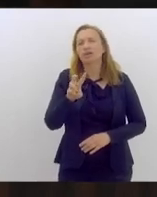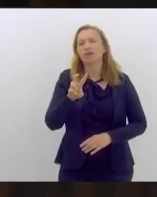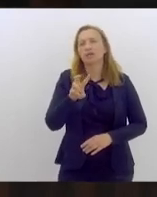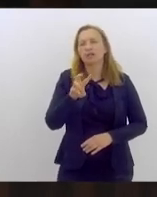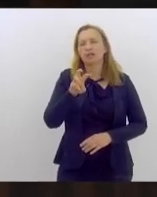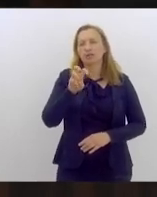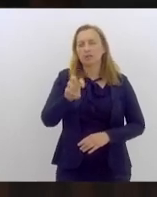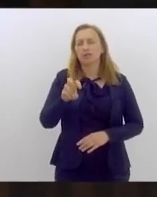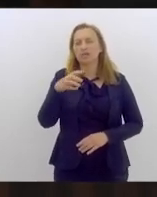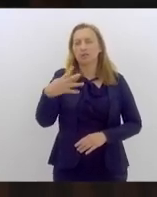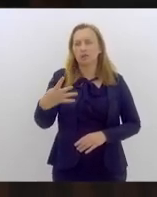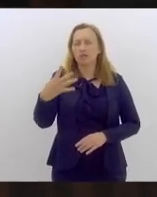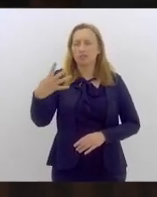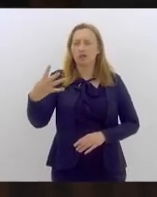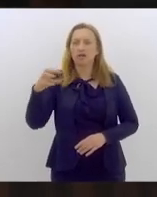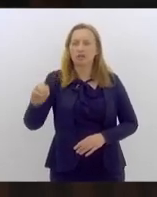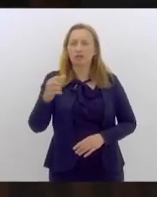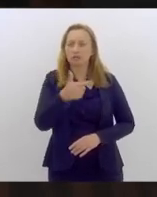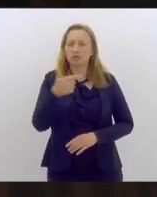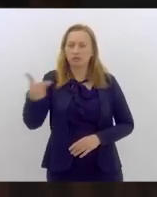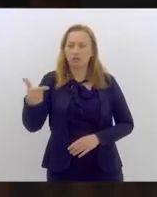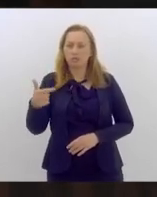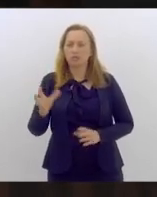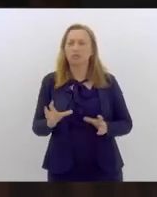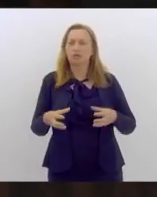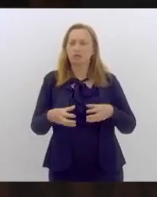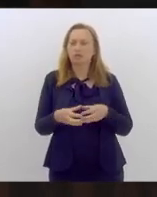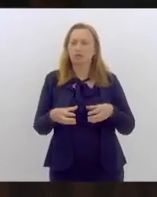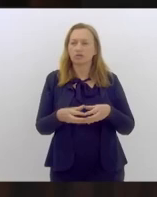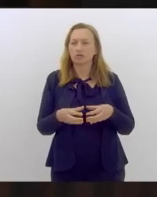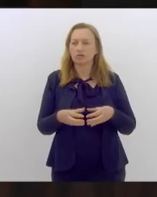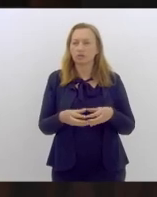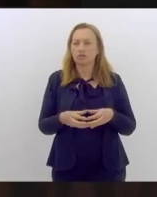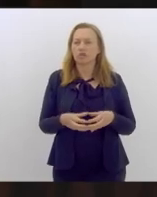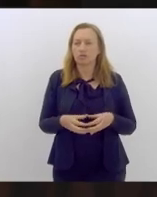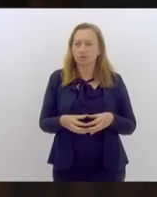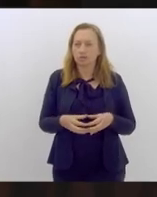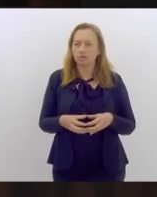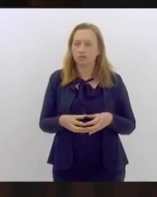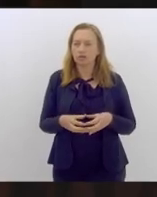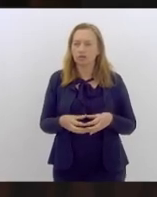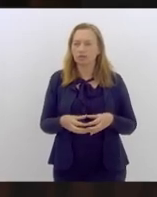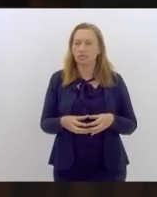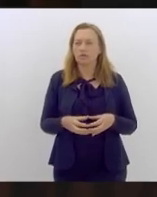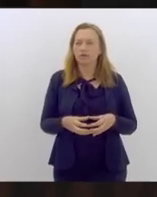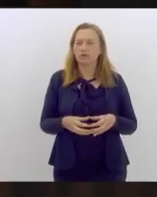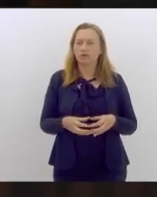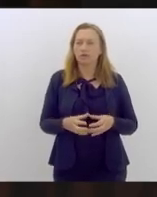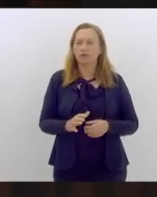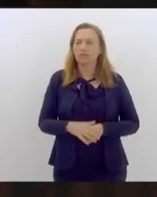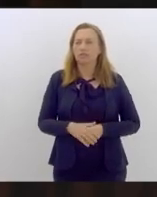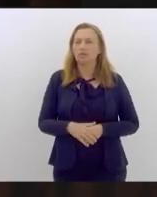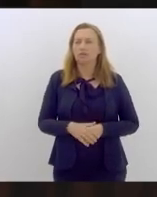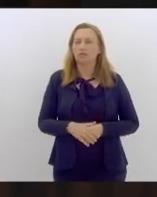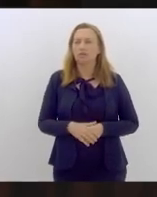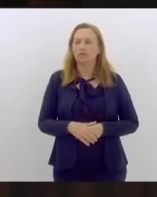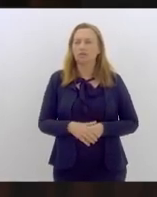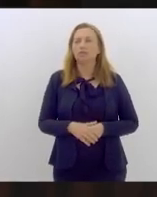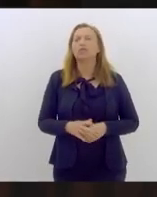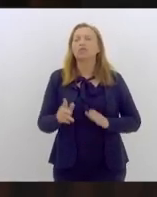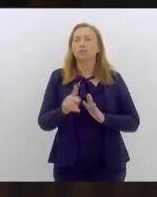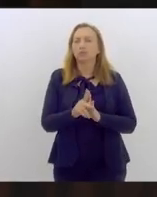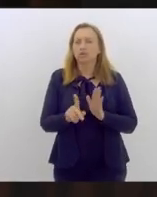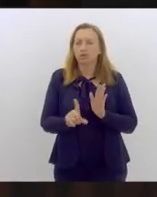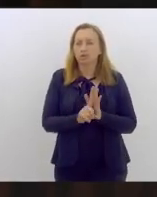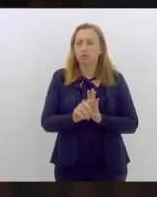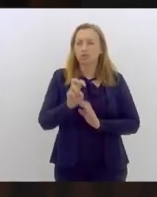ao PL 5440 de 2022 pela Comissão Obrigado. De Meio Ambiente... Pois não, deputado. Para emitir parecer ao projeto